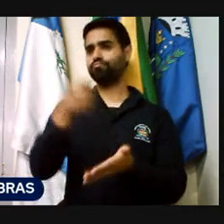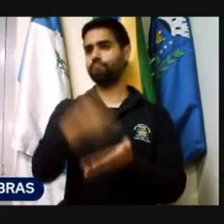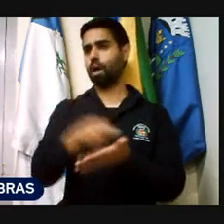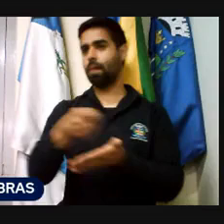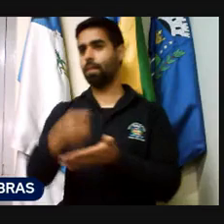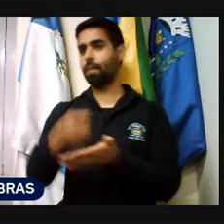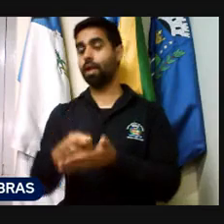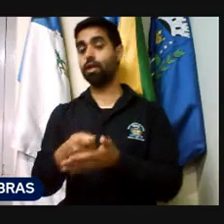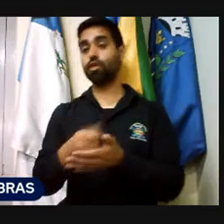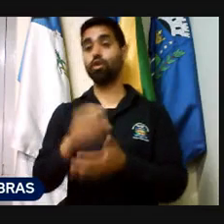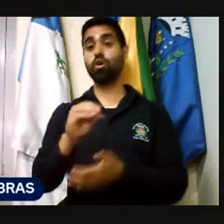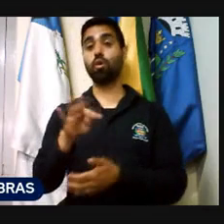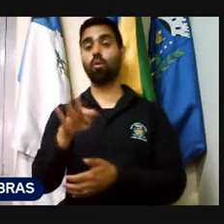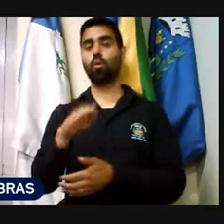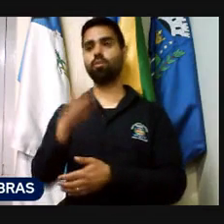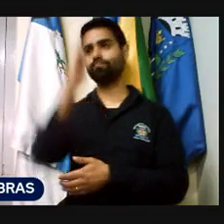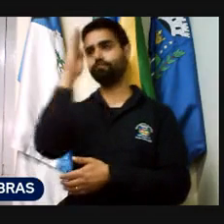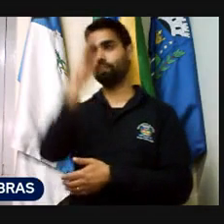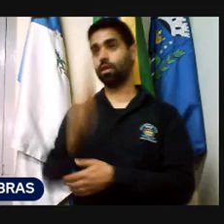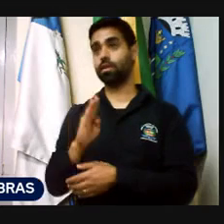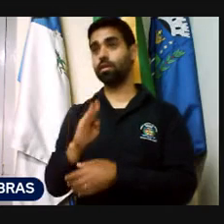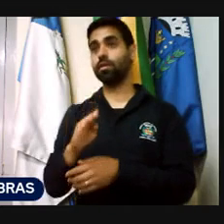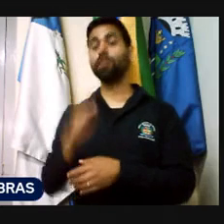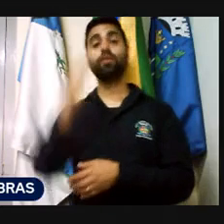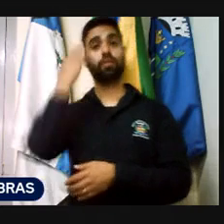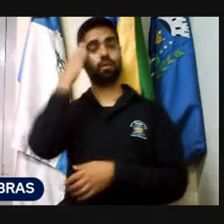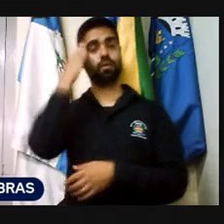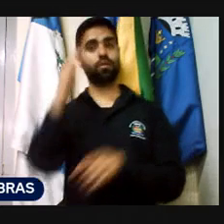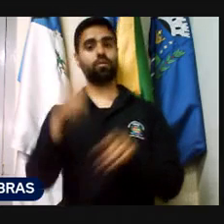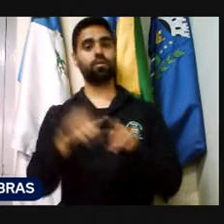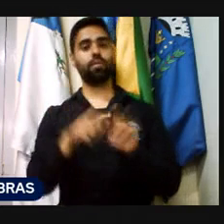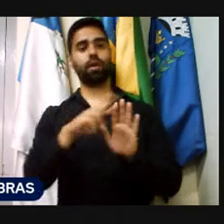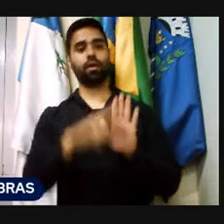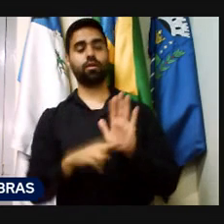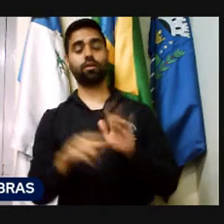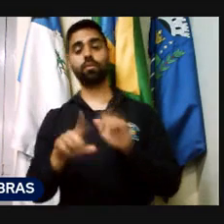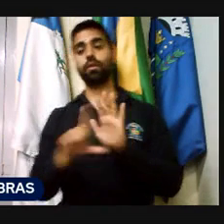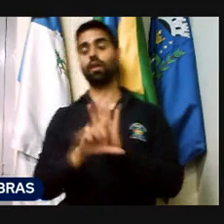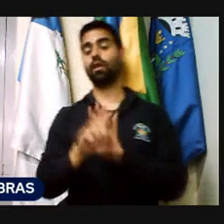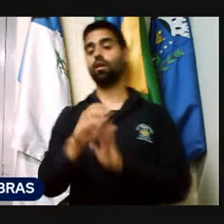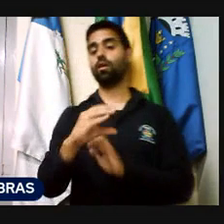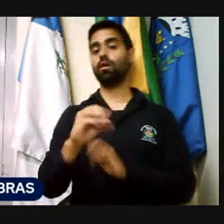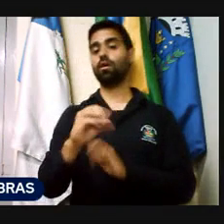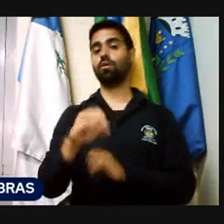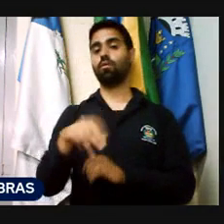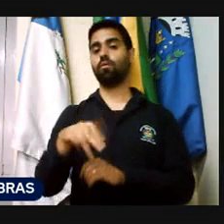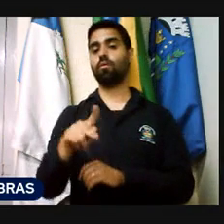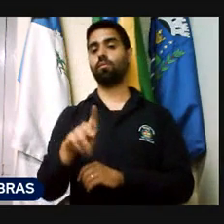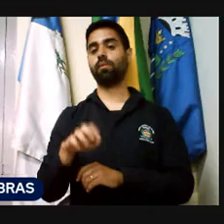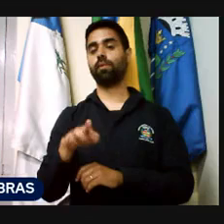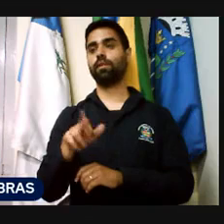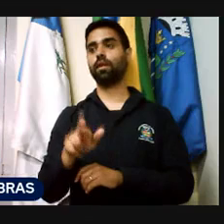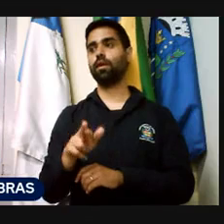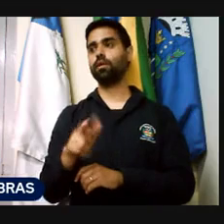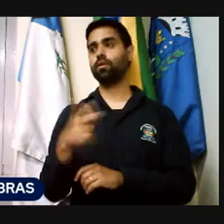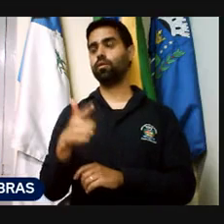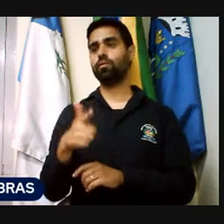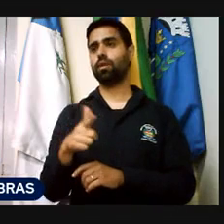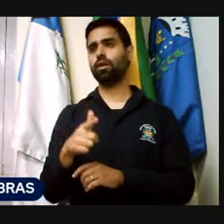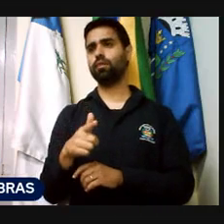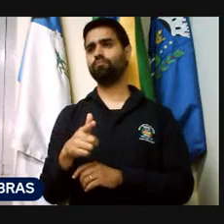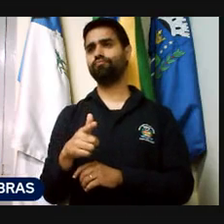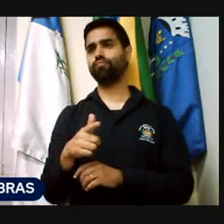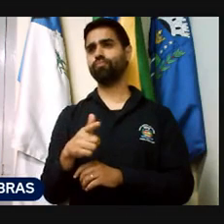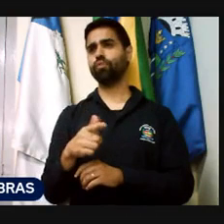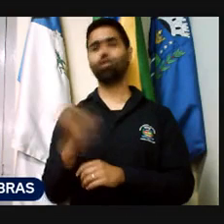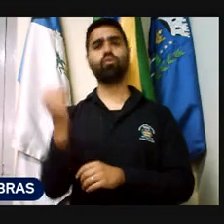de contas do país, que recentemente entenderam que as vedações do artigo 8º da Lei Complementar não obstam a aplicação do